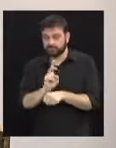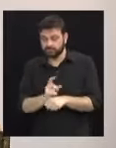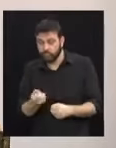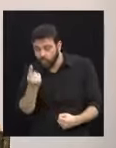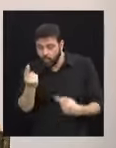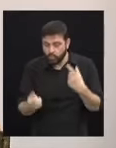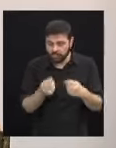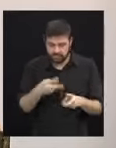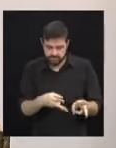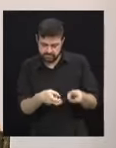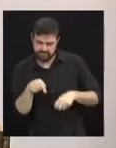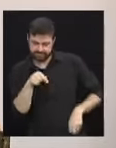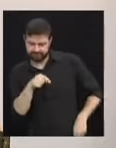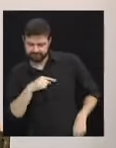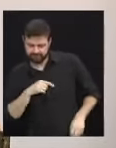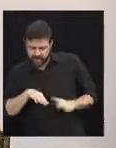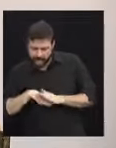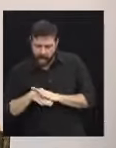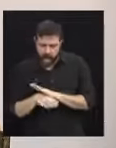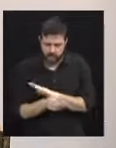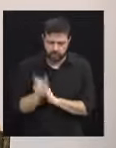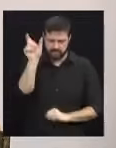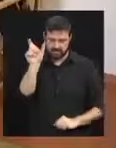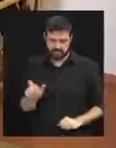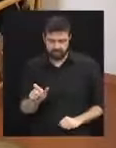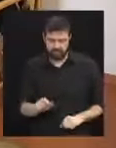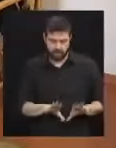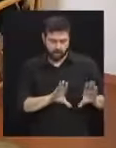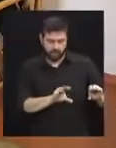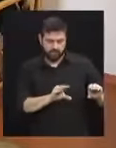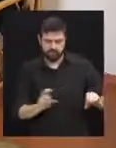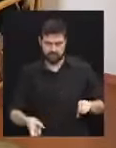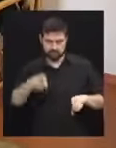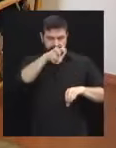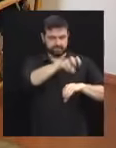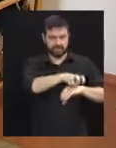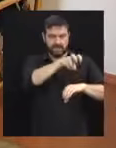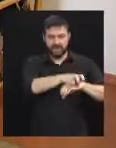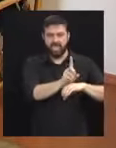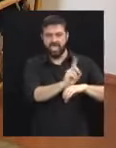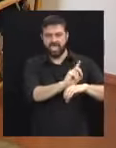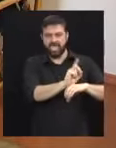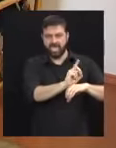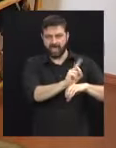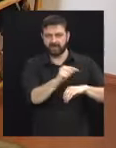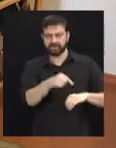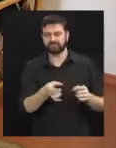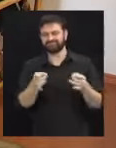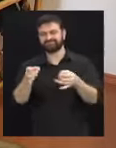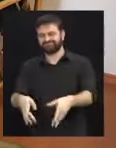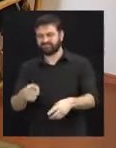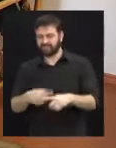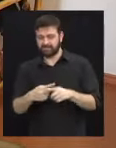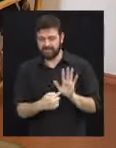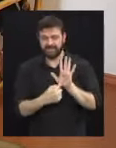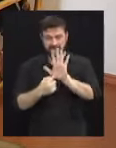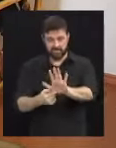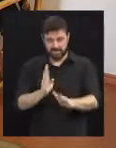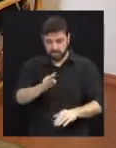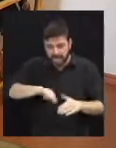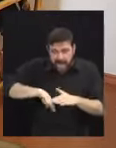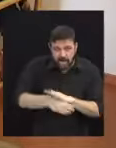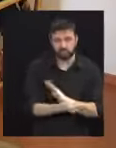pelo comportamento, assim. Tem animal que já chega e sobe no sofá. Então você fala, esse foi com certeza abandonado, porque ele dá uns sinais,